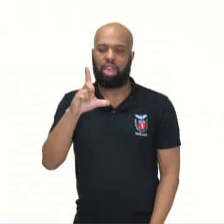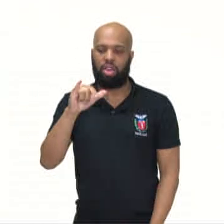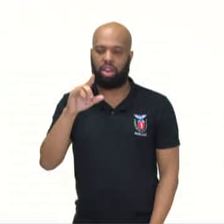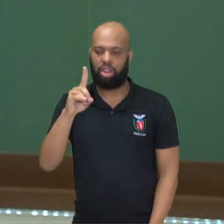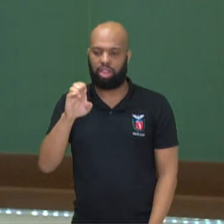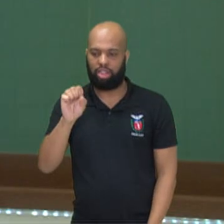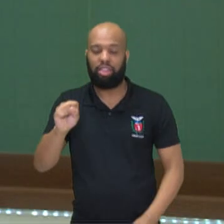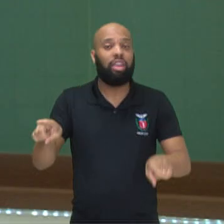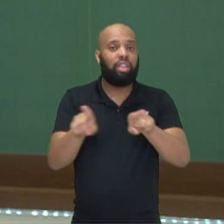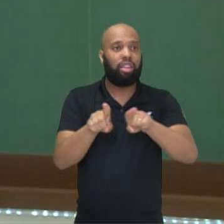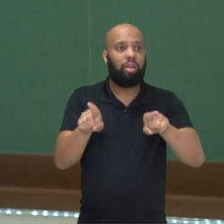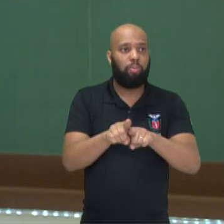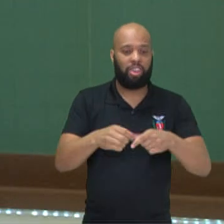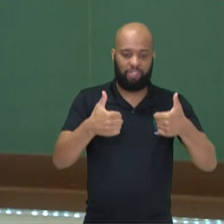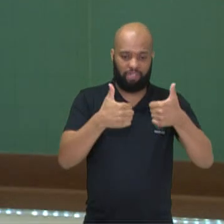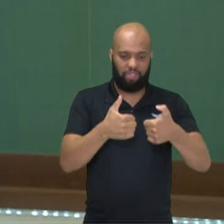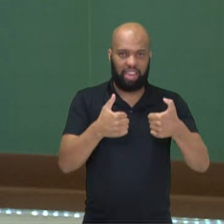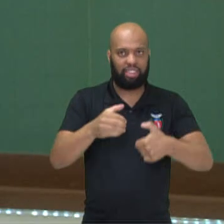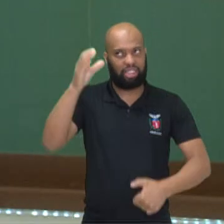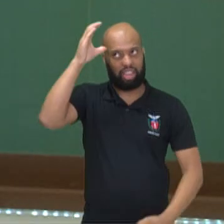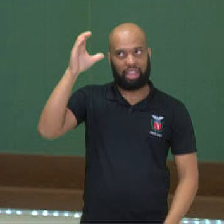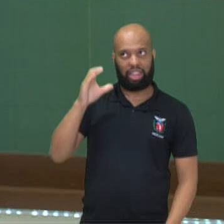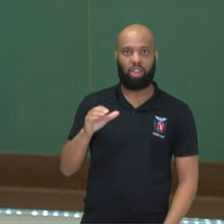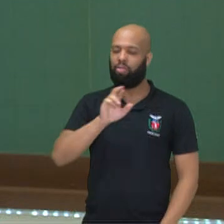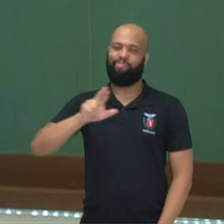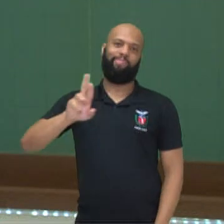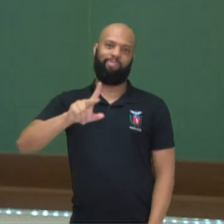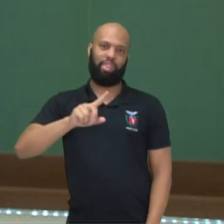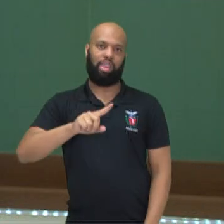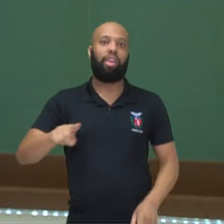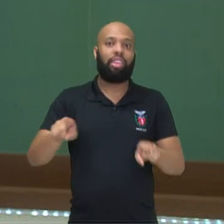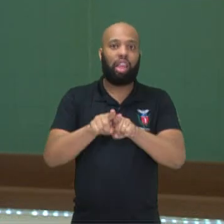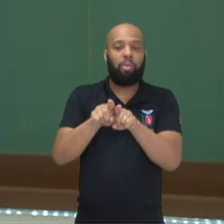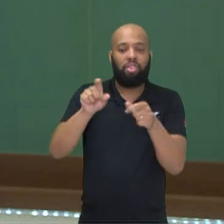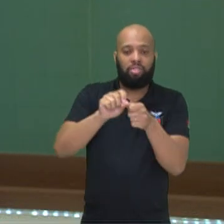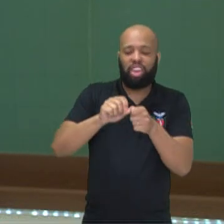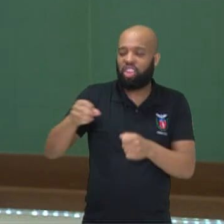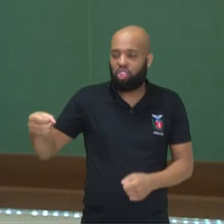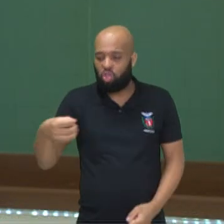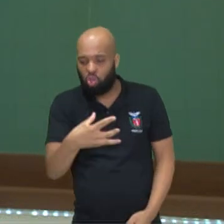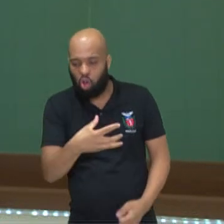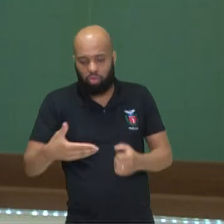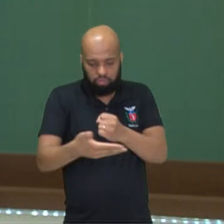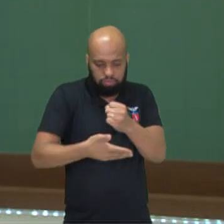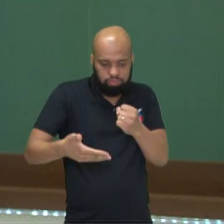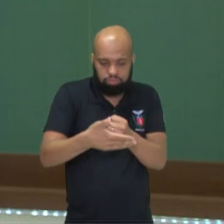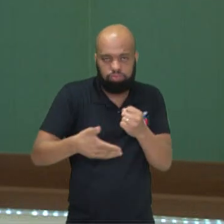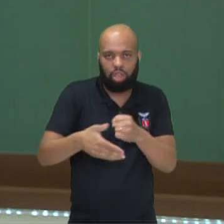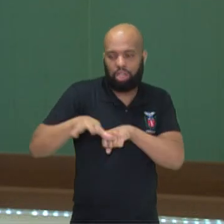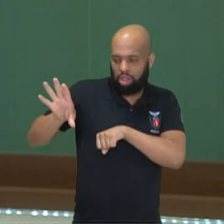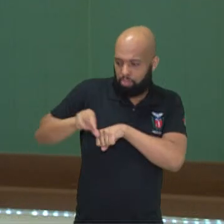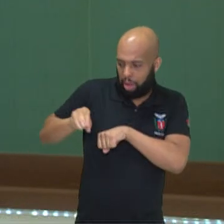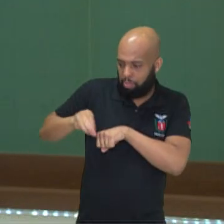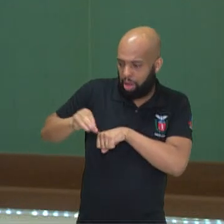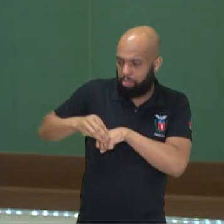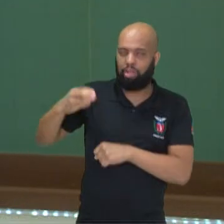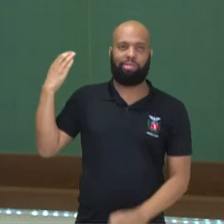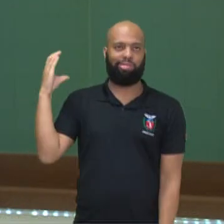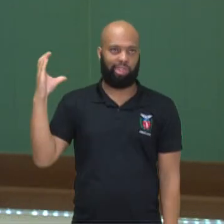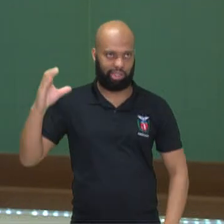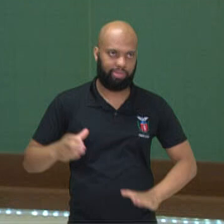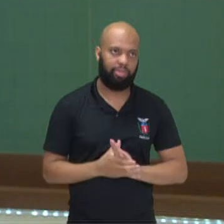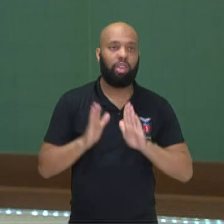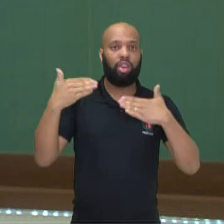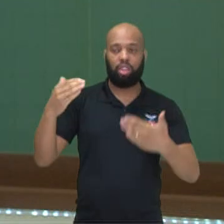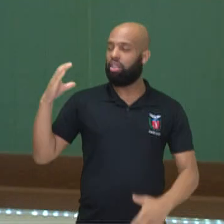newtoniana. Isso levou a uma tentativa de estabelecer novos fundamentos para o conhecimento científico.